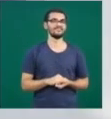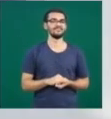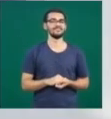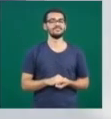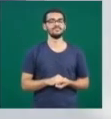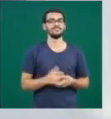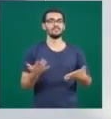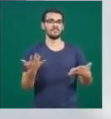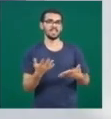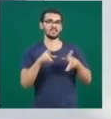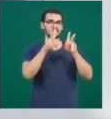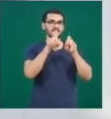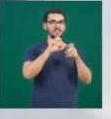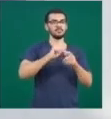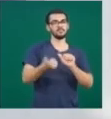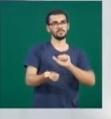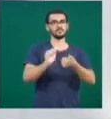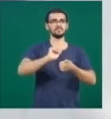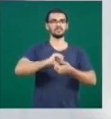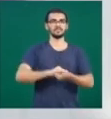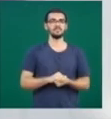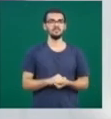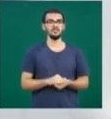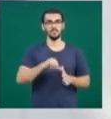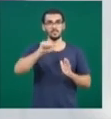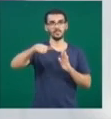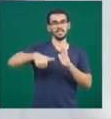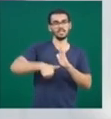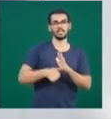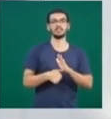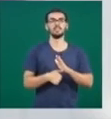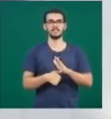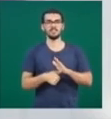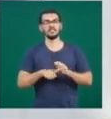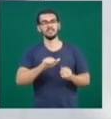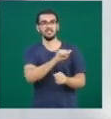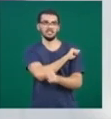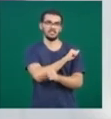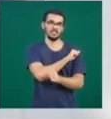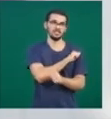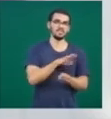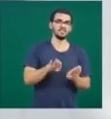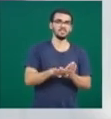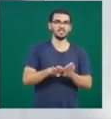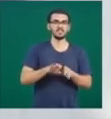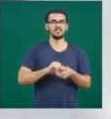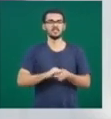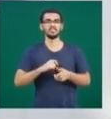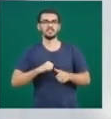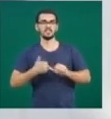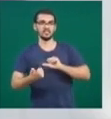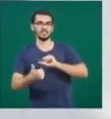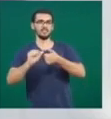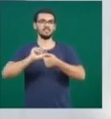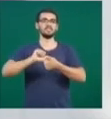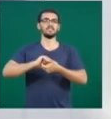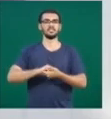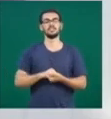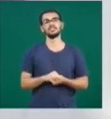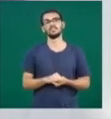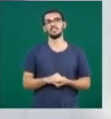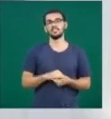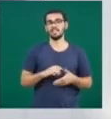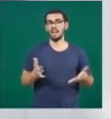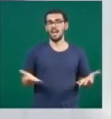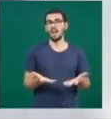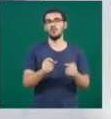E agora vamos falar de esporte. A Pró-Reitoria de Assuntos Estudantis, por meio da Divisão de Esporte e Lazer Universitário, promove mais uma